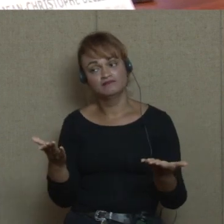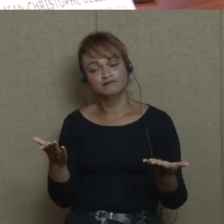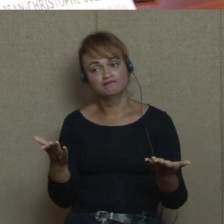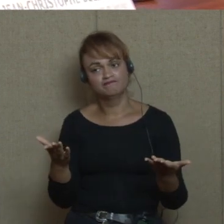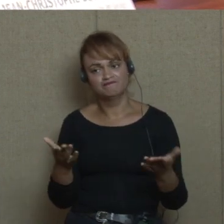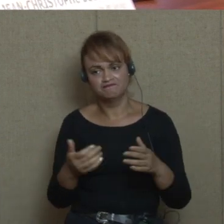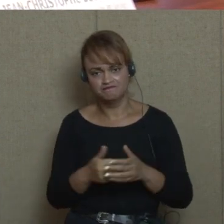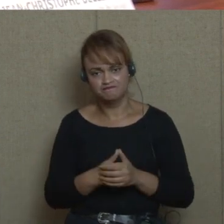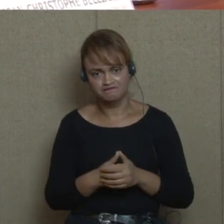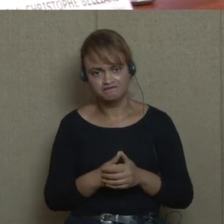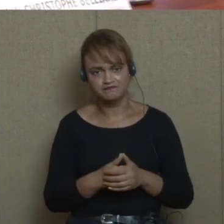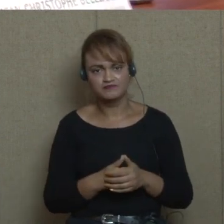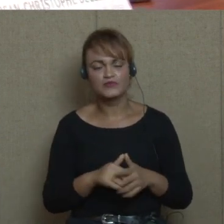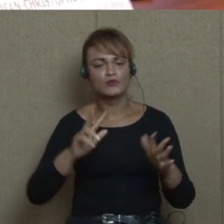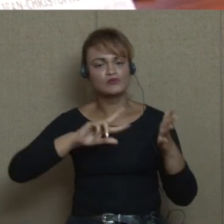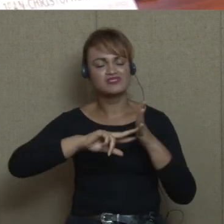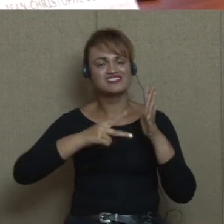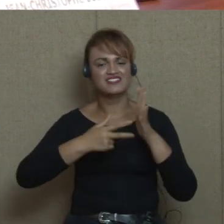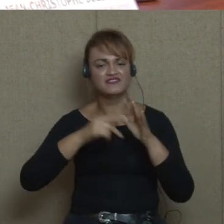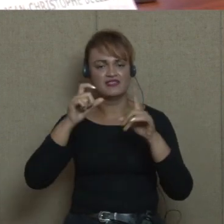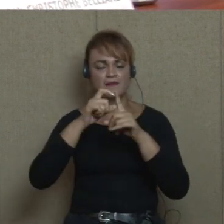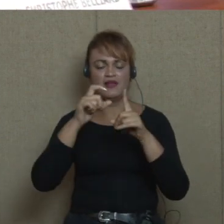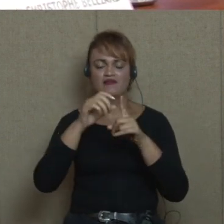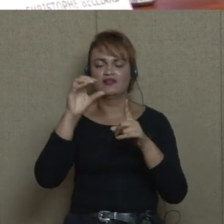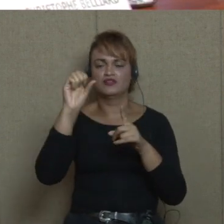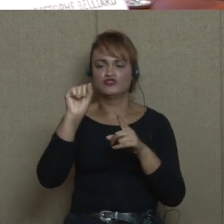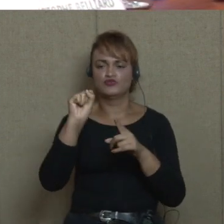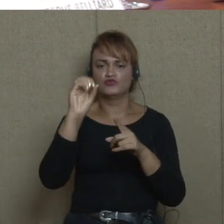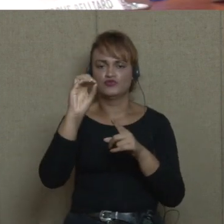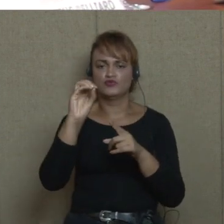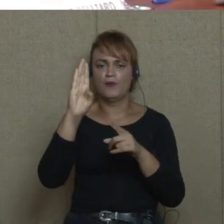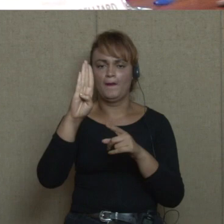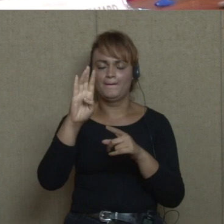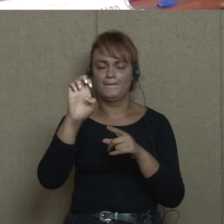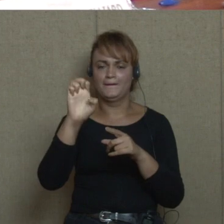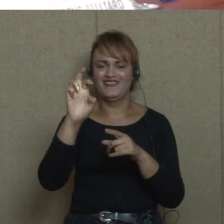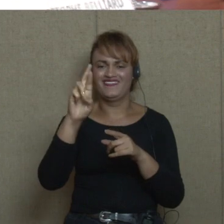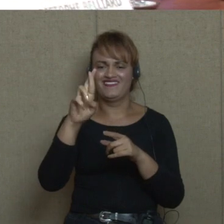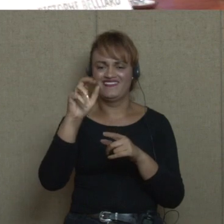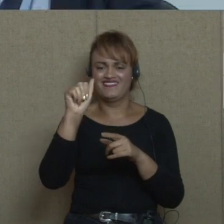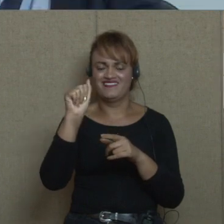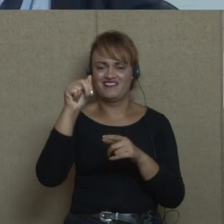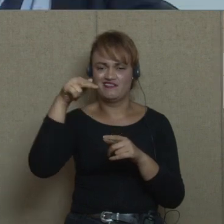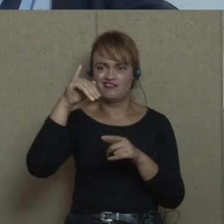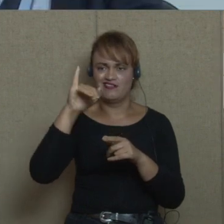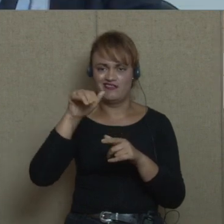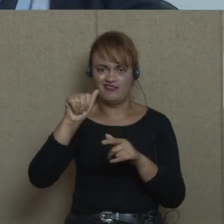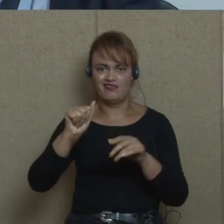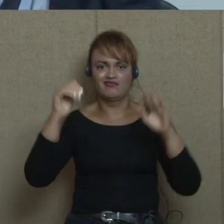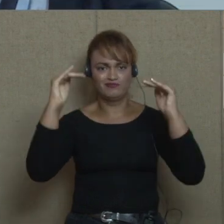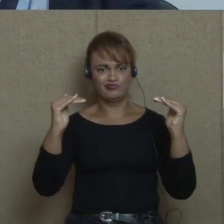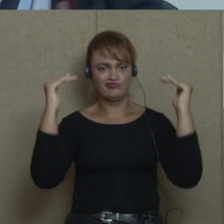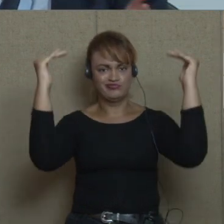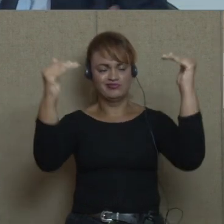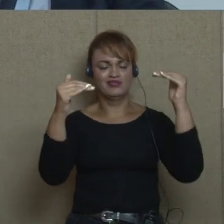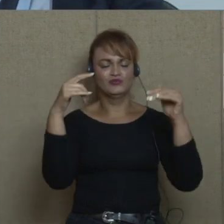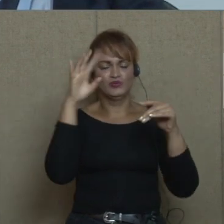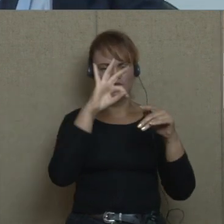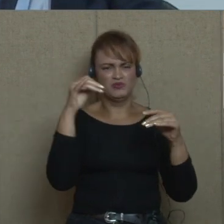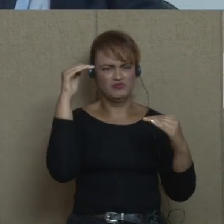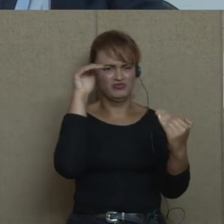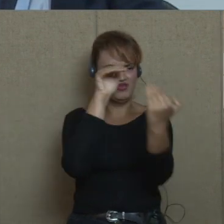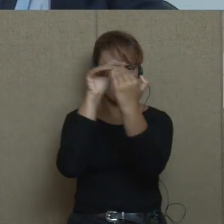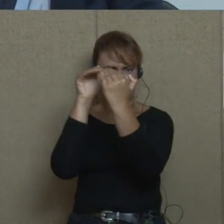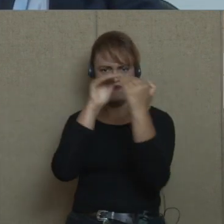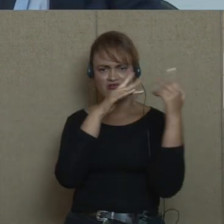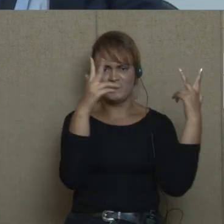o significado da palavra soberania não é o mesmo para todos. E é isso, por definição, que